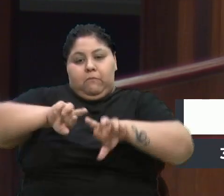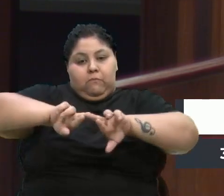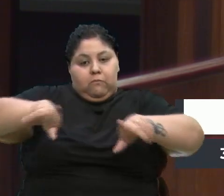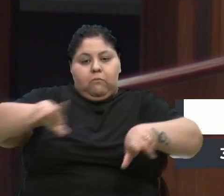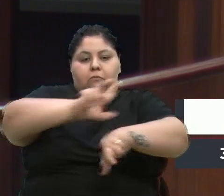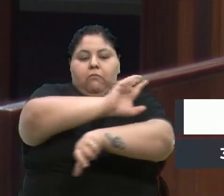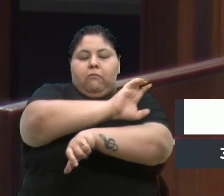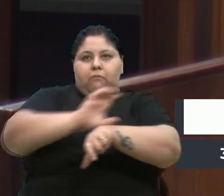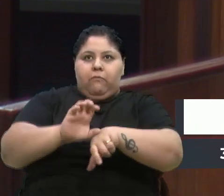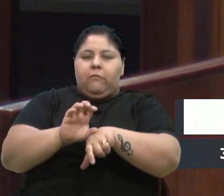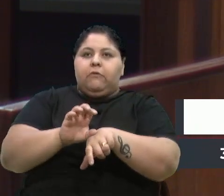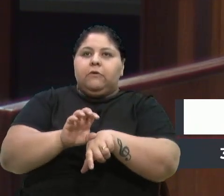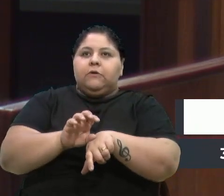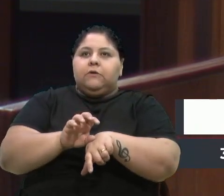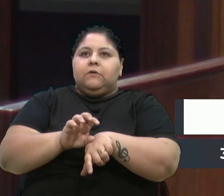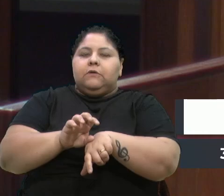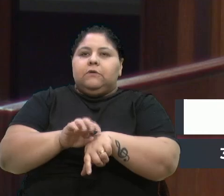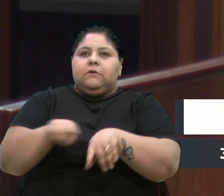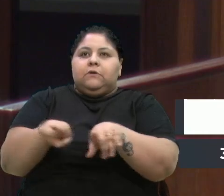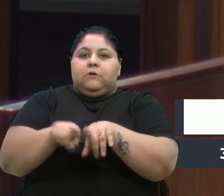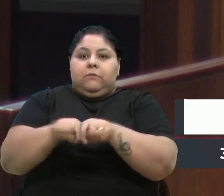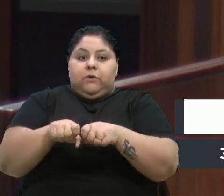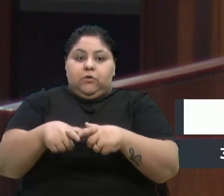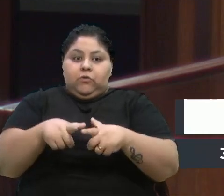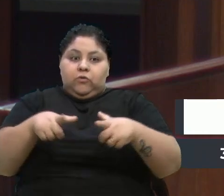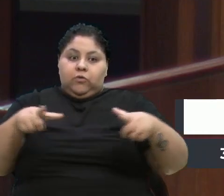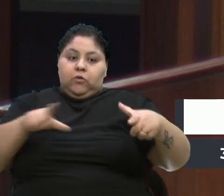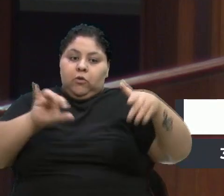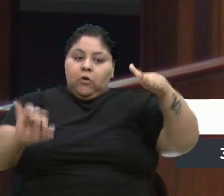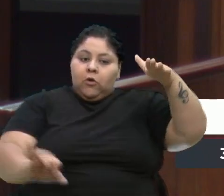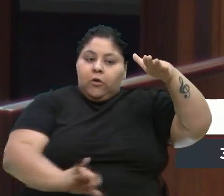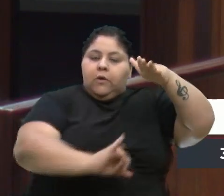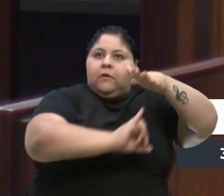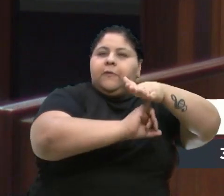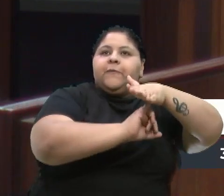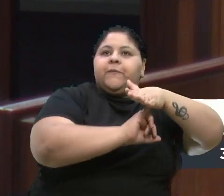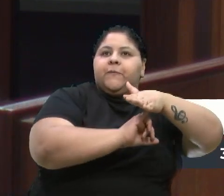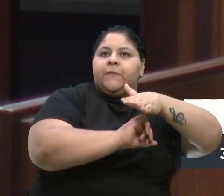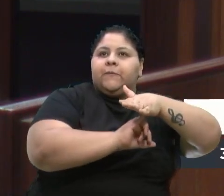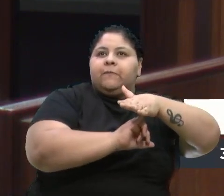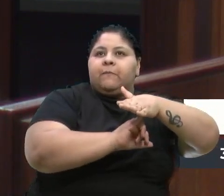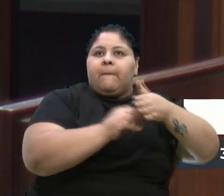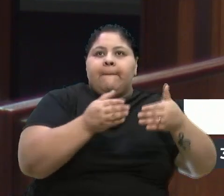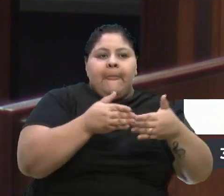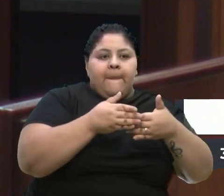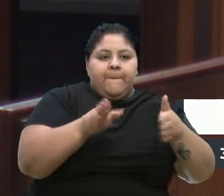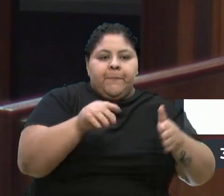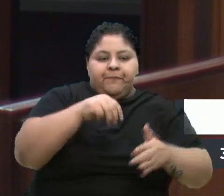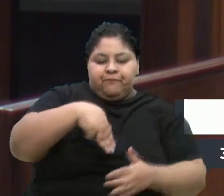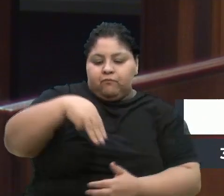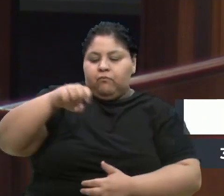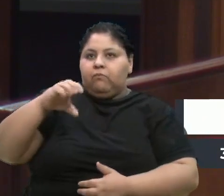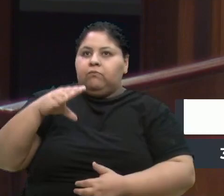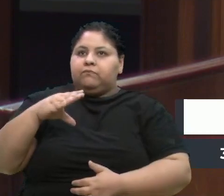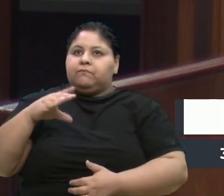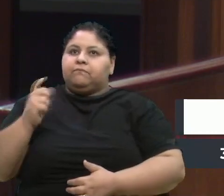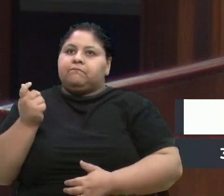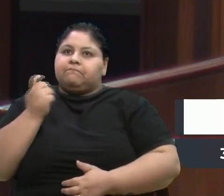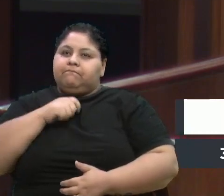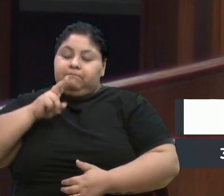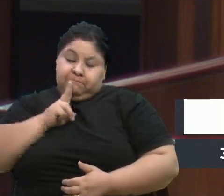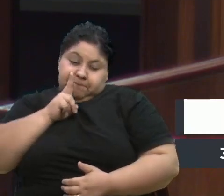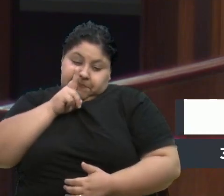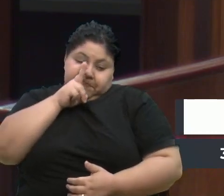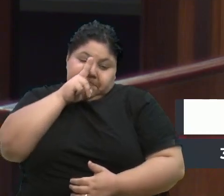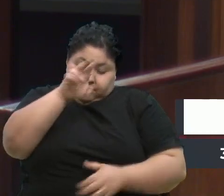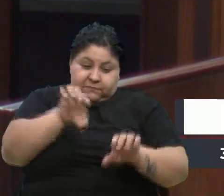e com o aumento do campus, com o aumento pleiteado, que é uma portaria do MEC, e para isso exige um esforço de